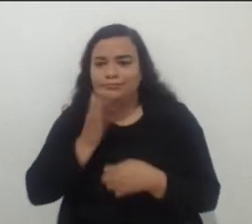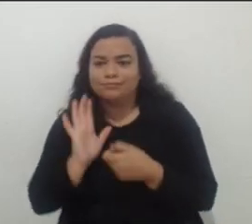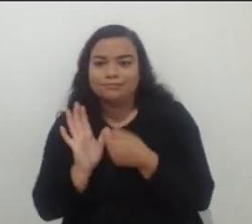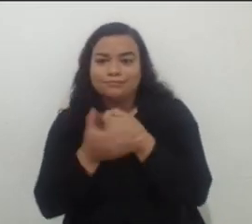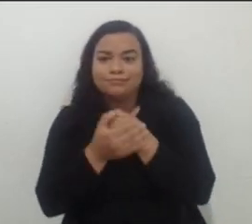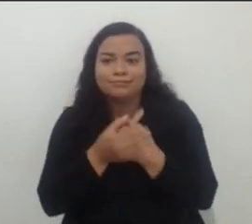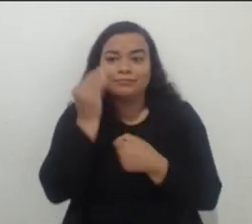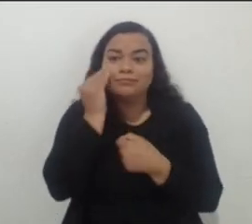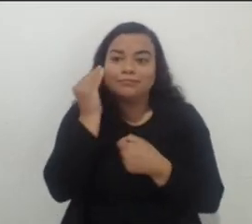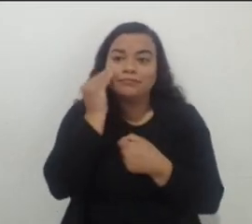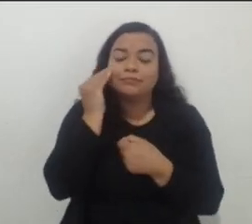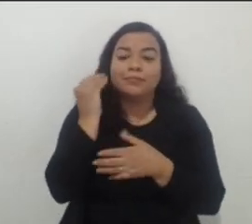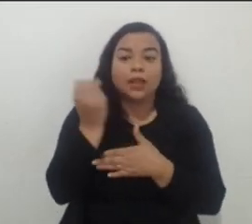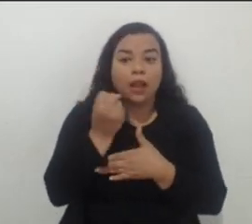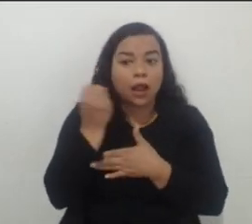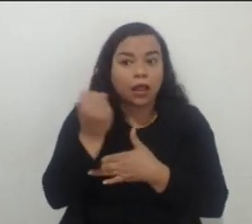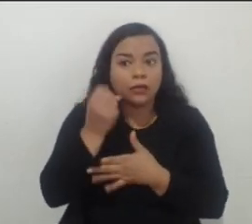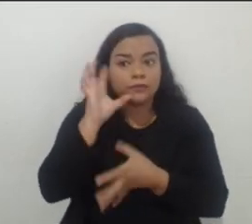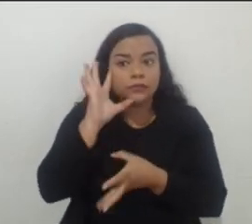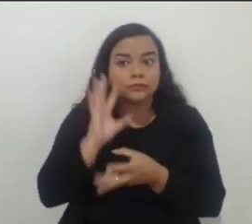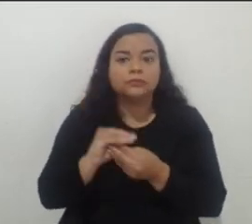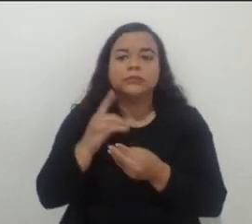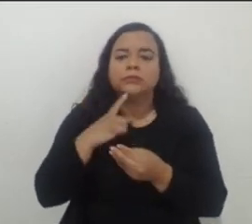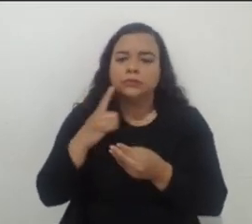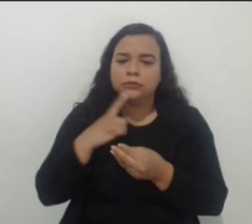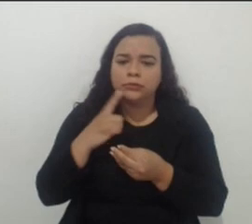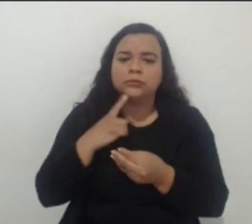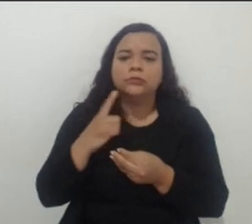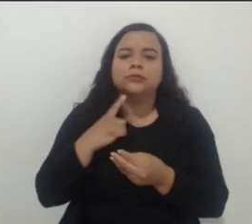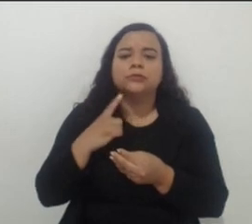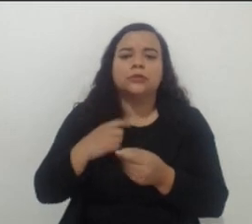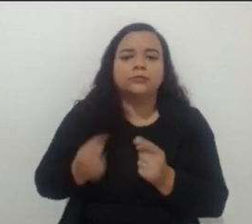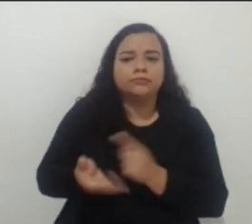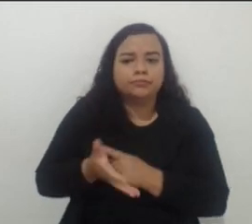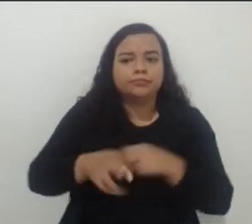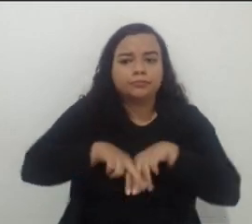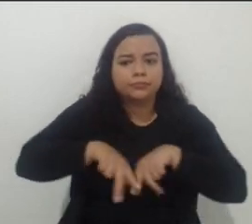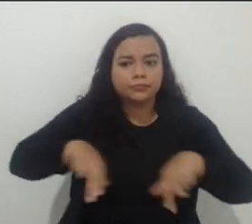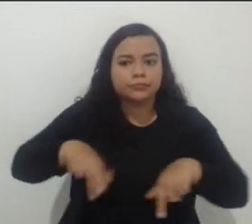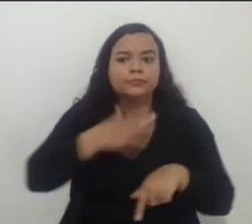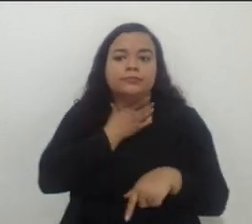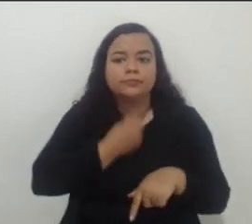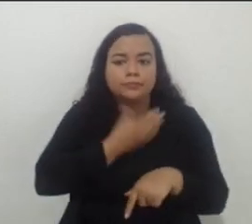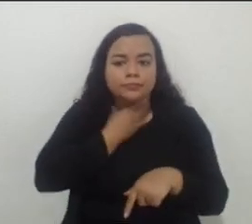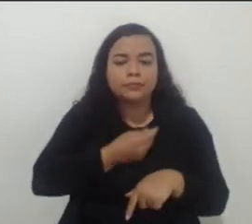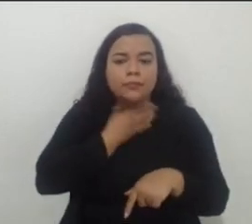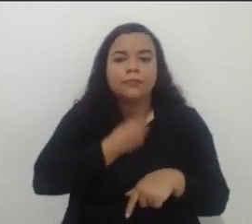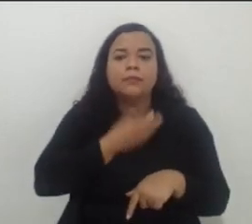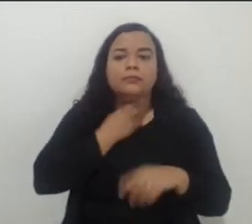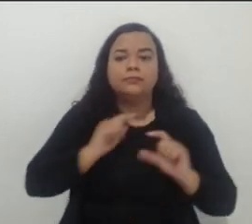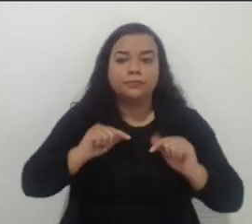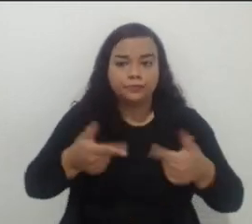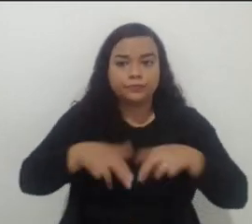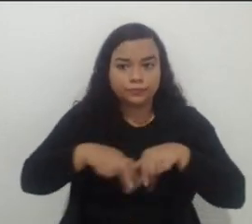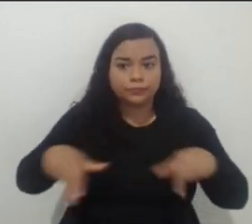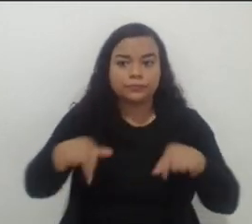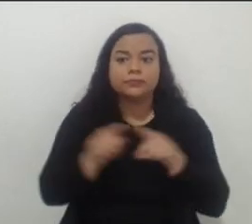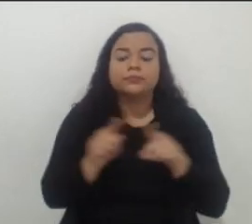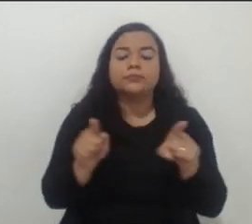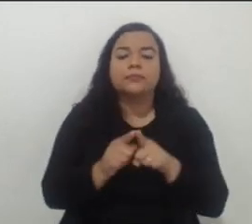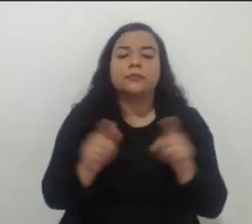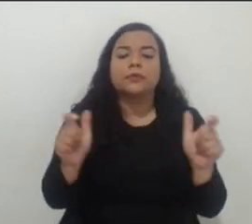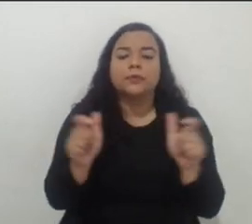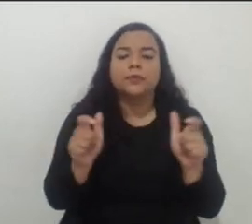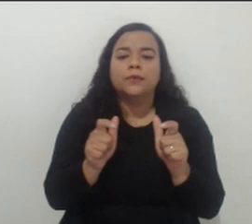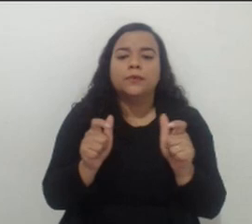os graves indícios de fraude à execução ocorridos no feito, com o indevido esvaziamento da conta